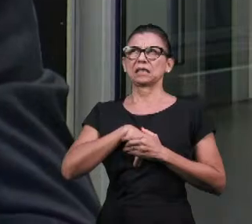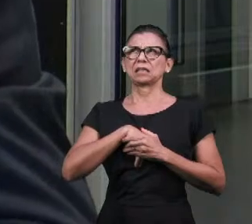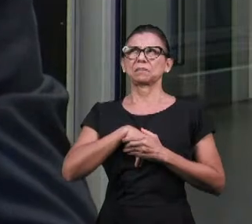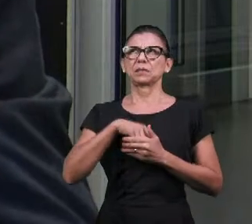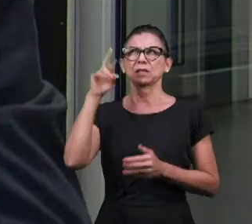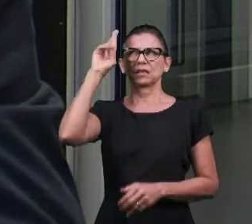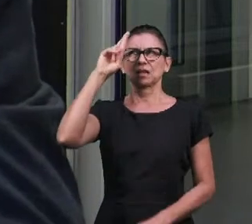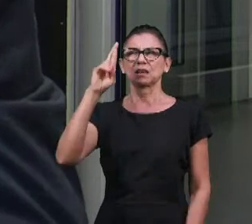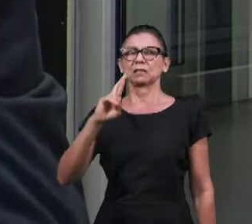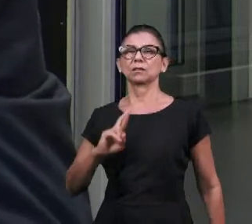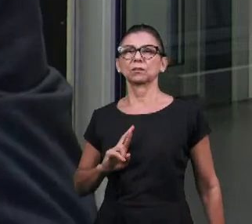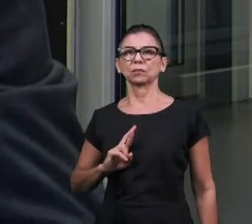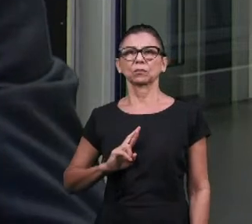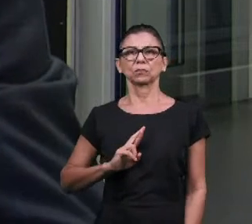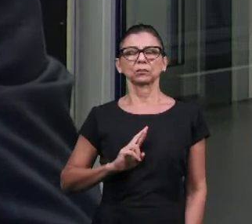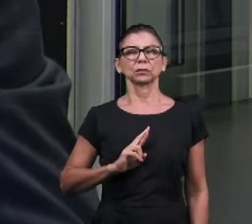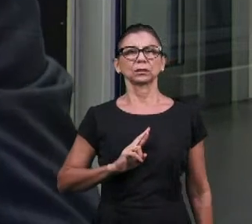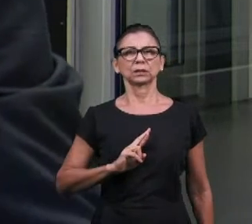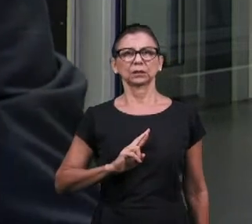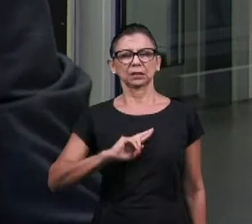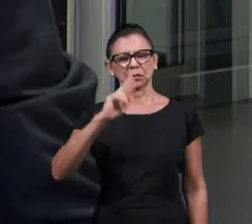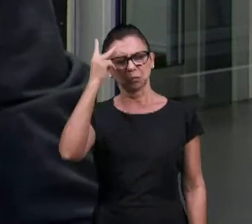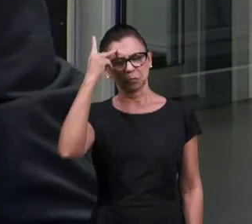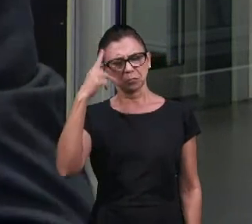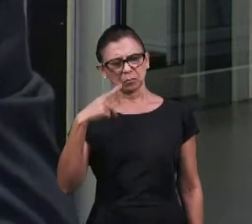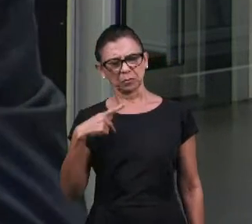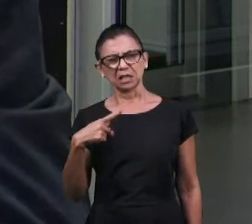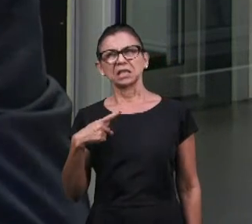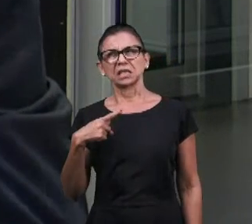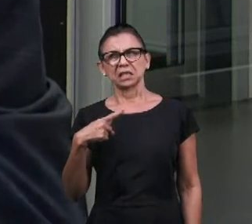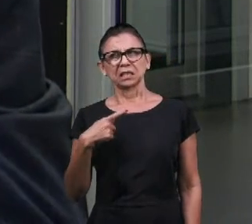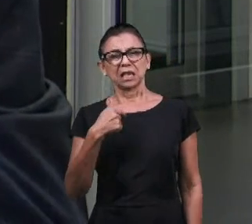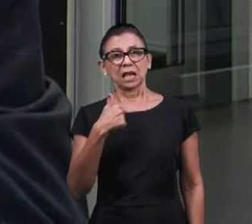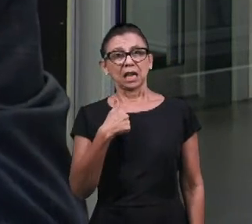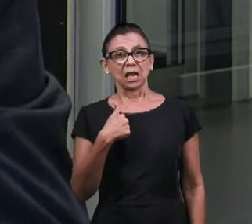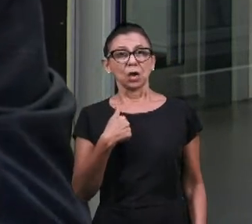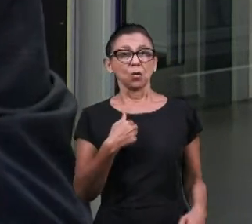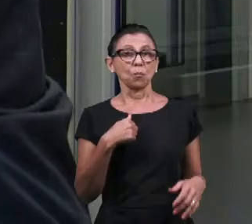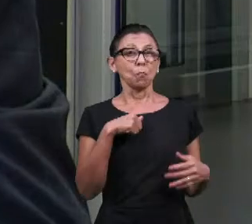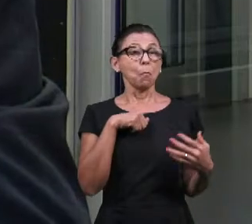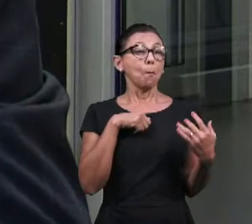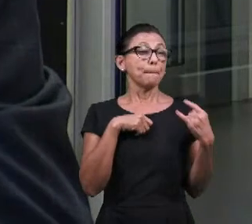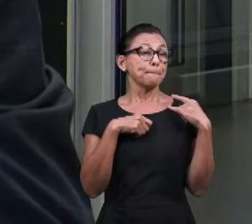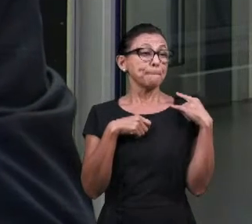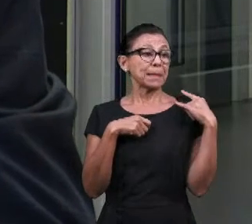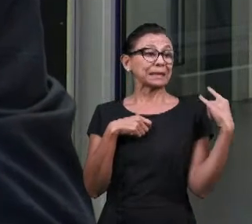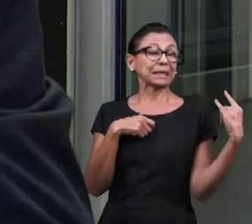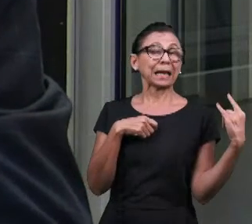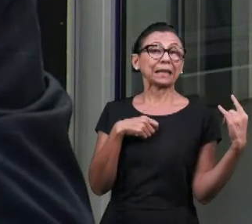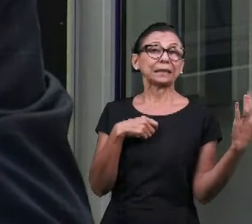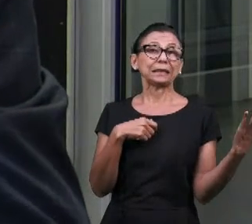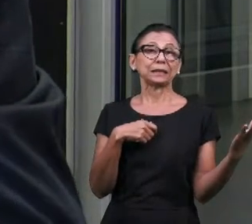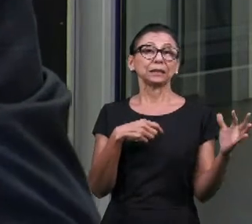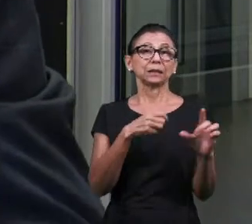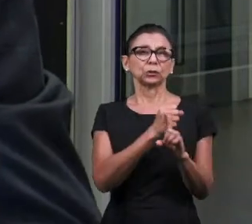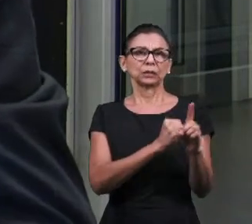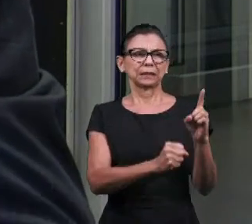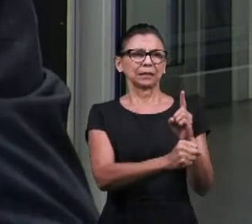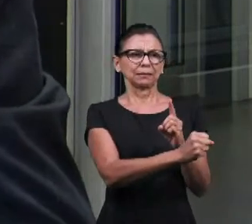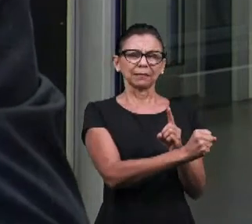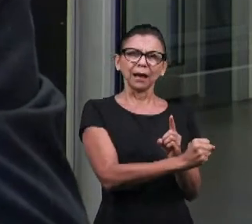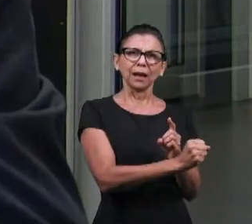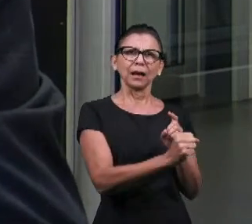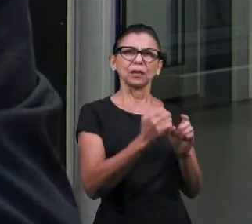muito envolvido com as questões da sociedade, pelo meu emprego, por onde que eu trabalhava, as amizades. Deus